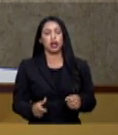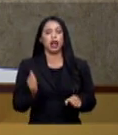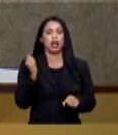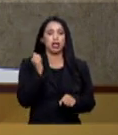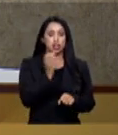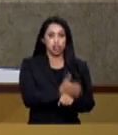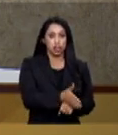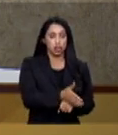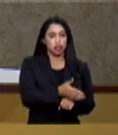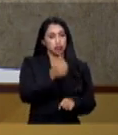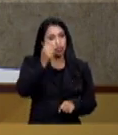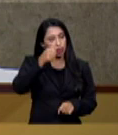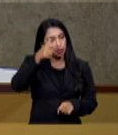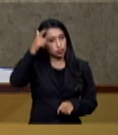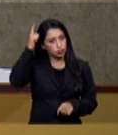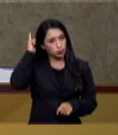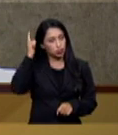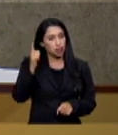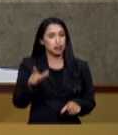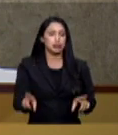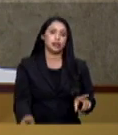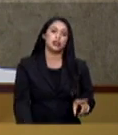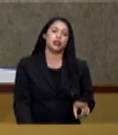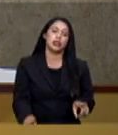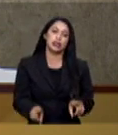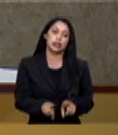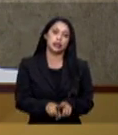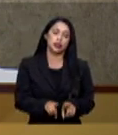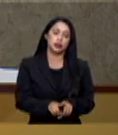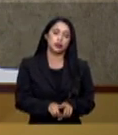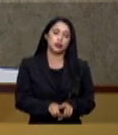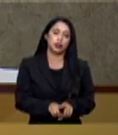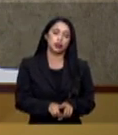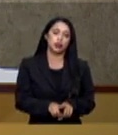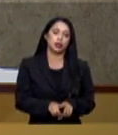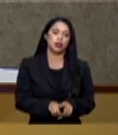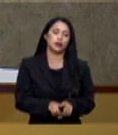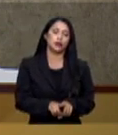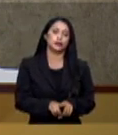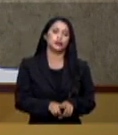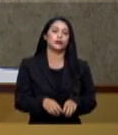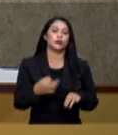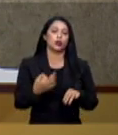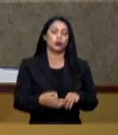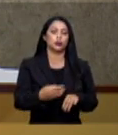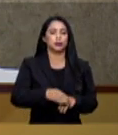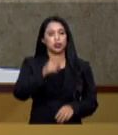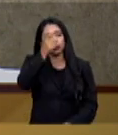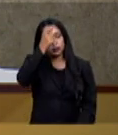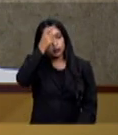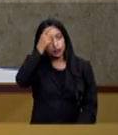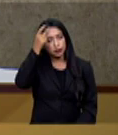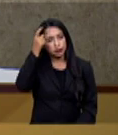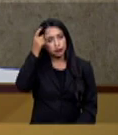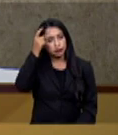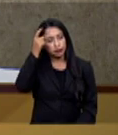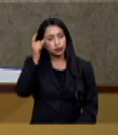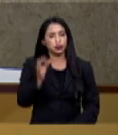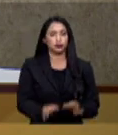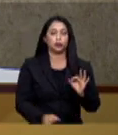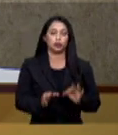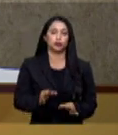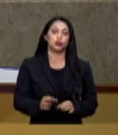ministro Alexandre, que não conhecia, e se conhecida ação, julgava improcedente. E o ministro Ricardo Lewandowski, que